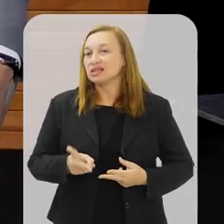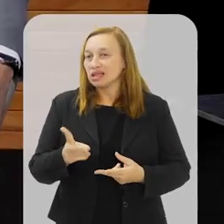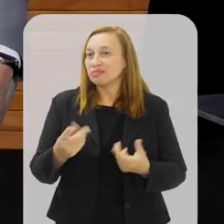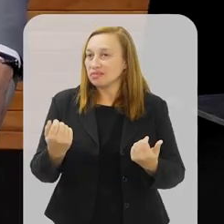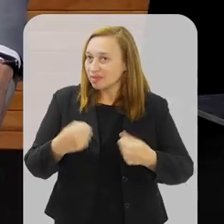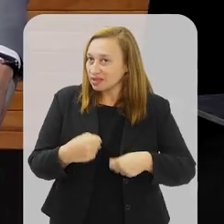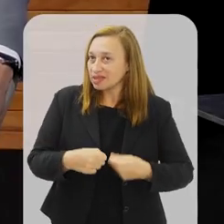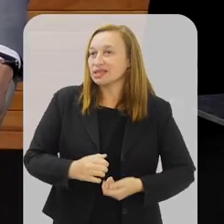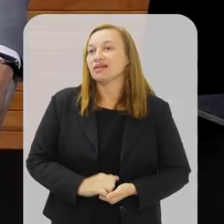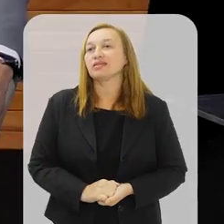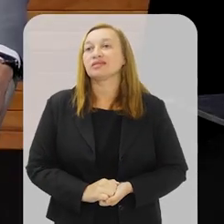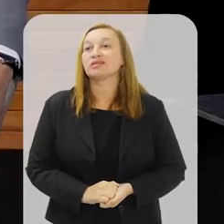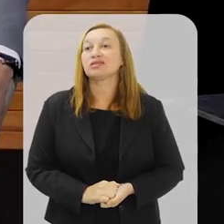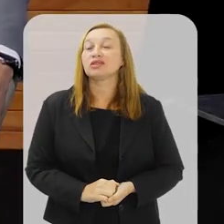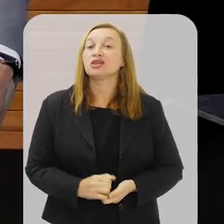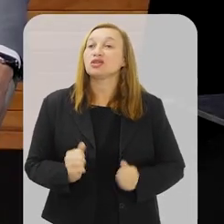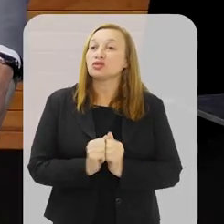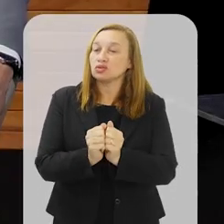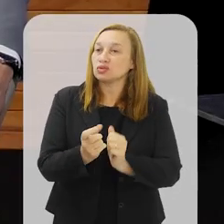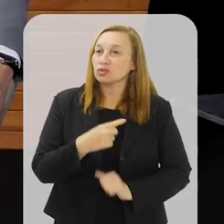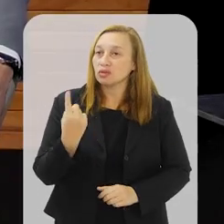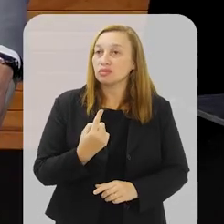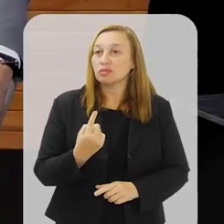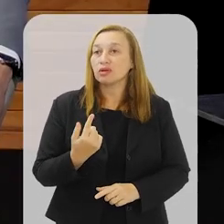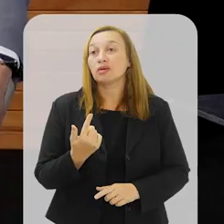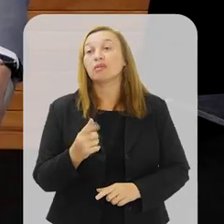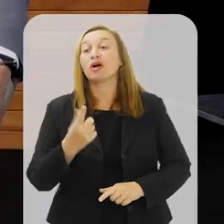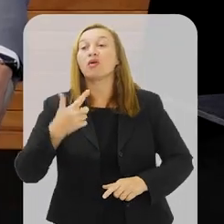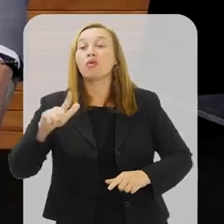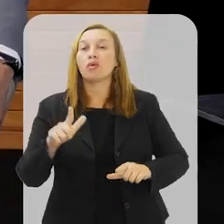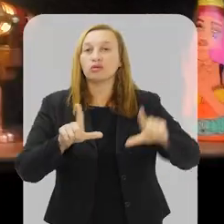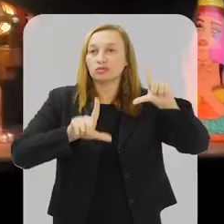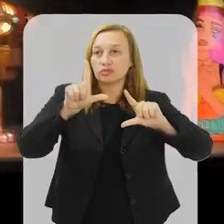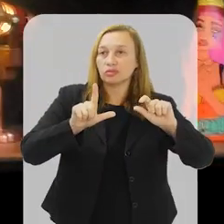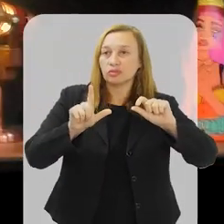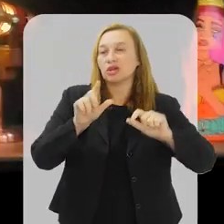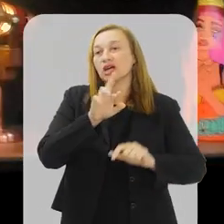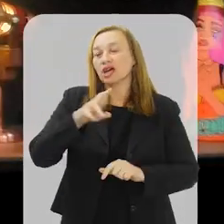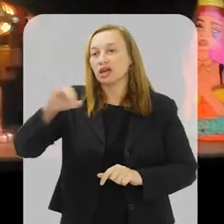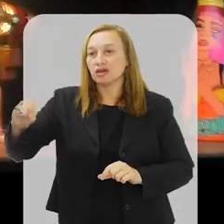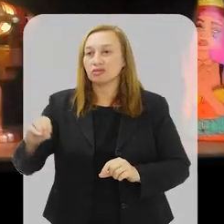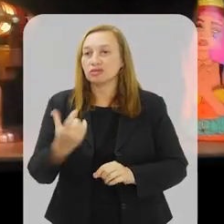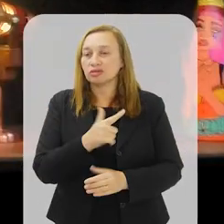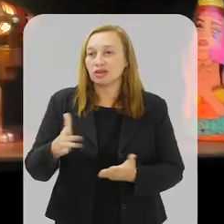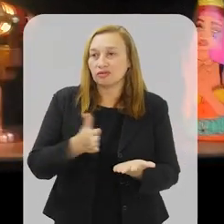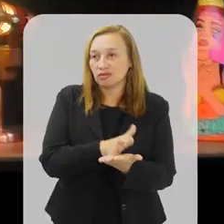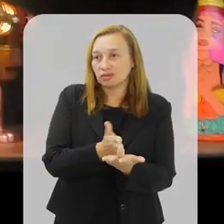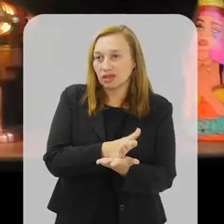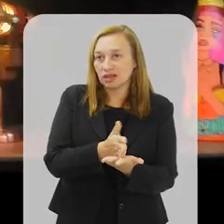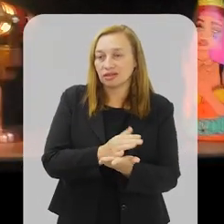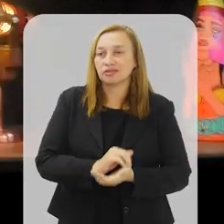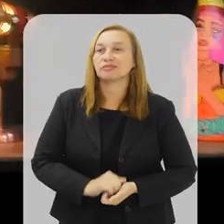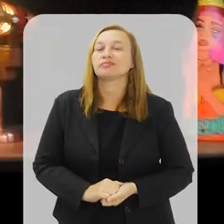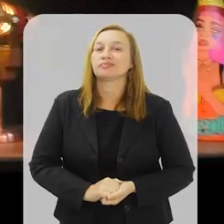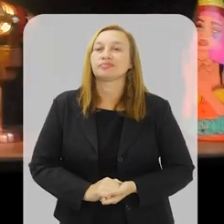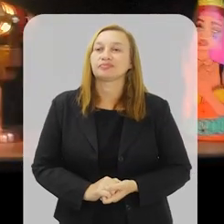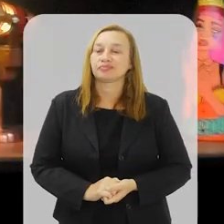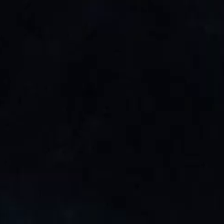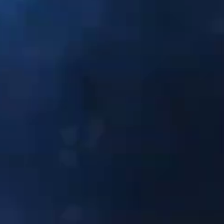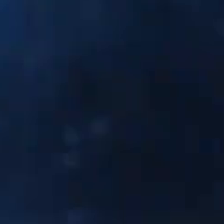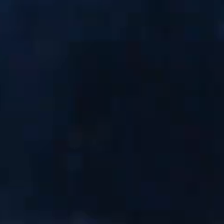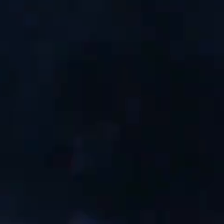convite também estou à disposição para aquilo que precisar fique conosco para o próximo programa Rio Sem